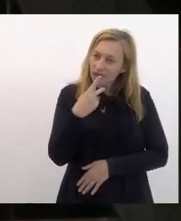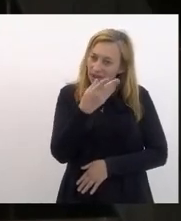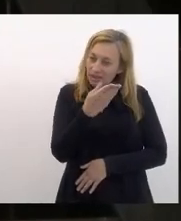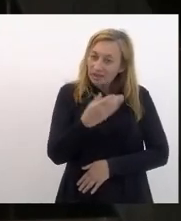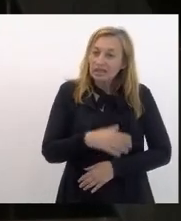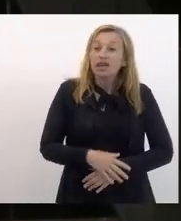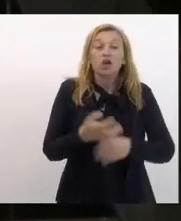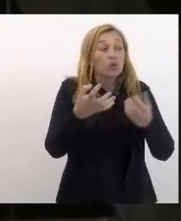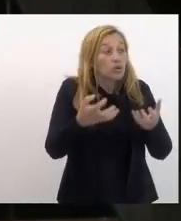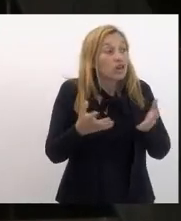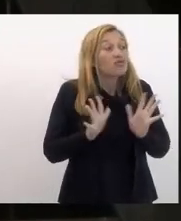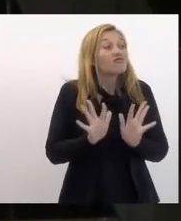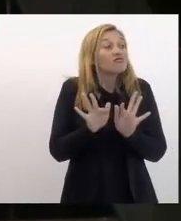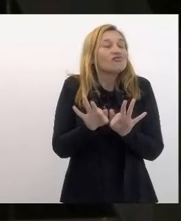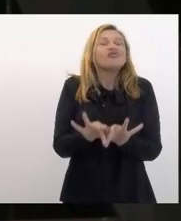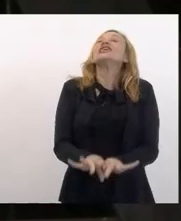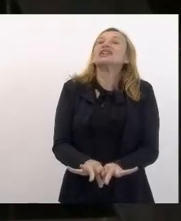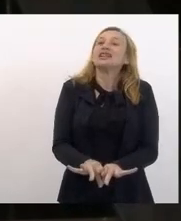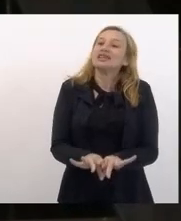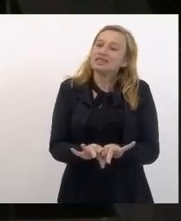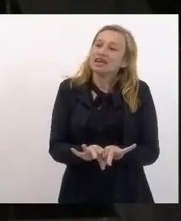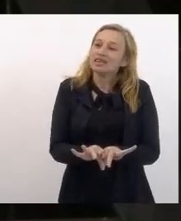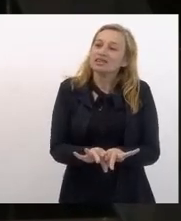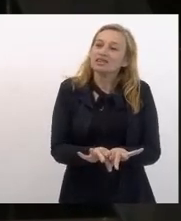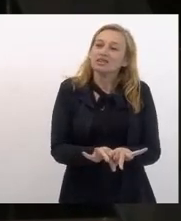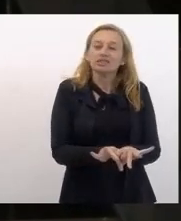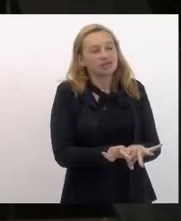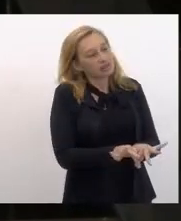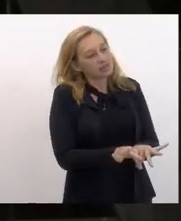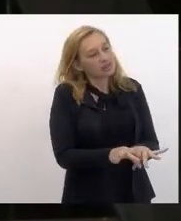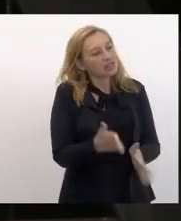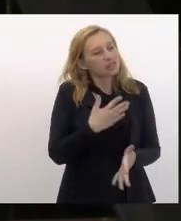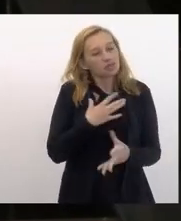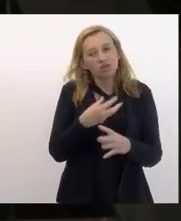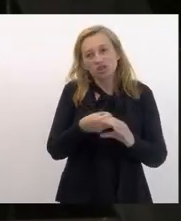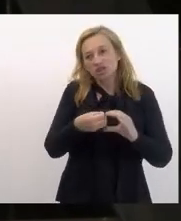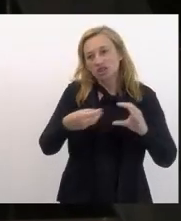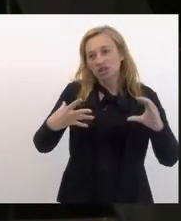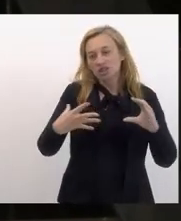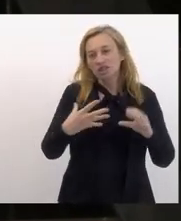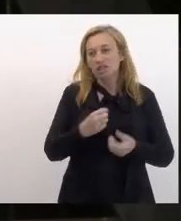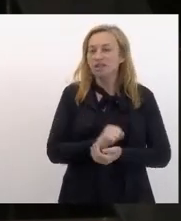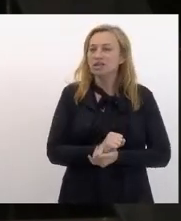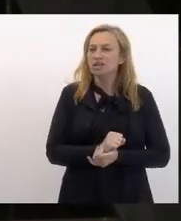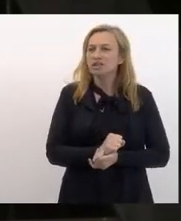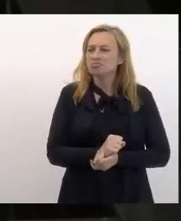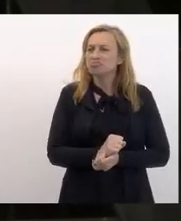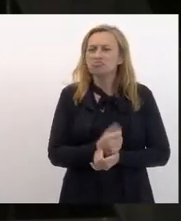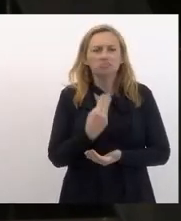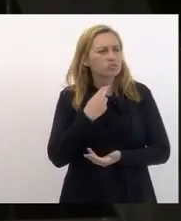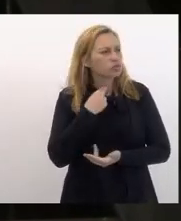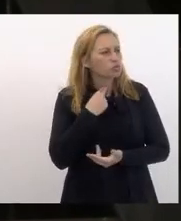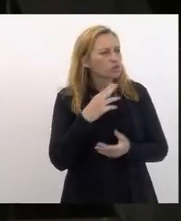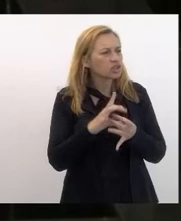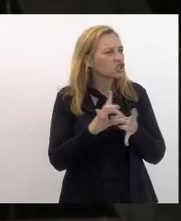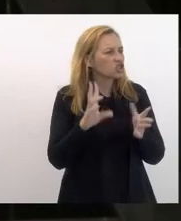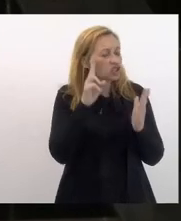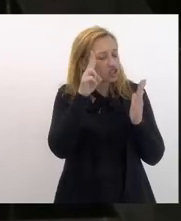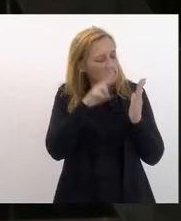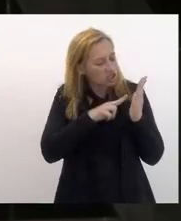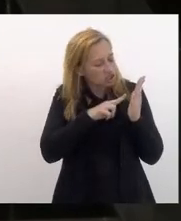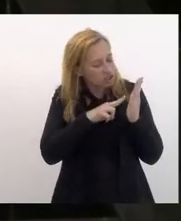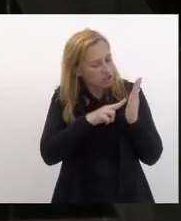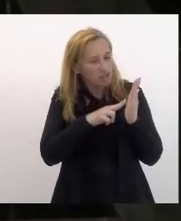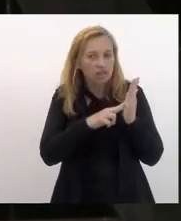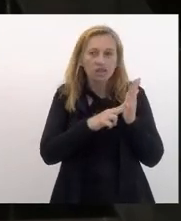porque eu quero concluir, fugindo das minhas características, mas eu não poderia deixar de ler